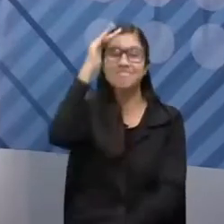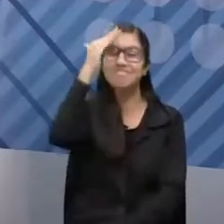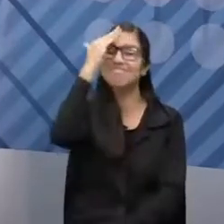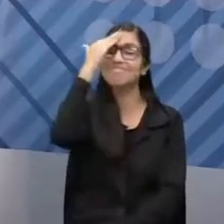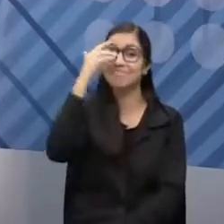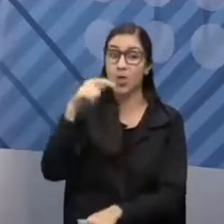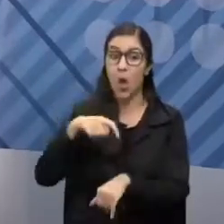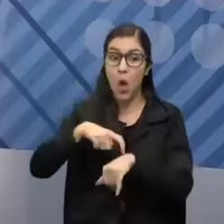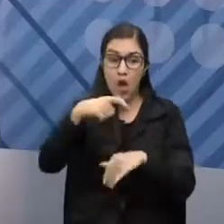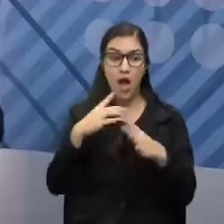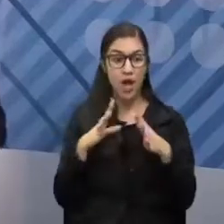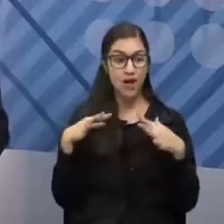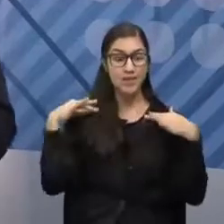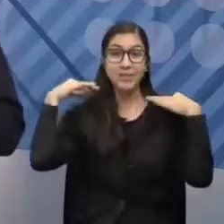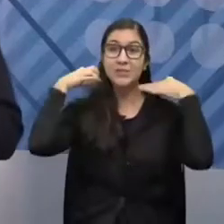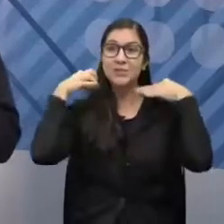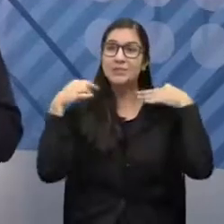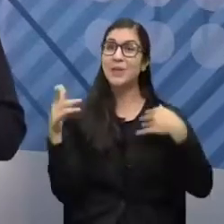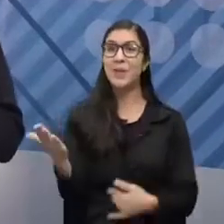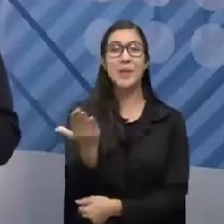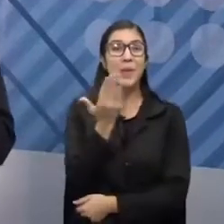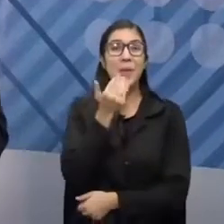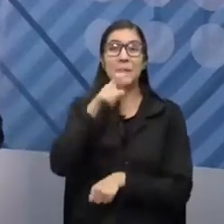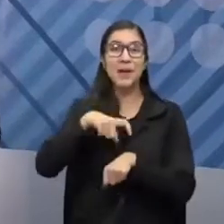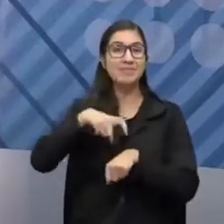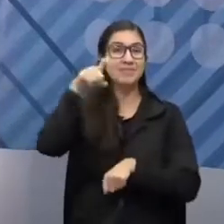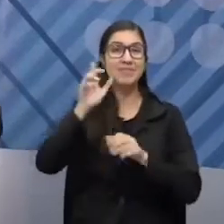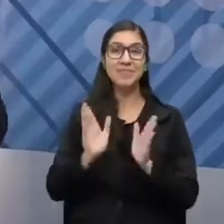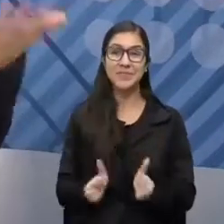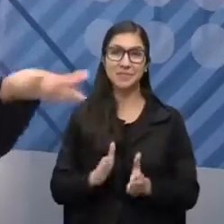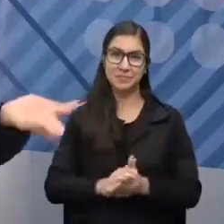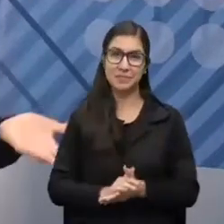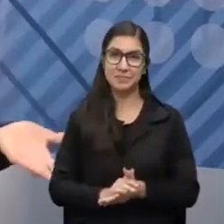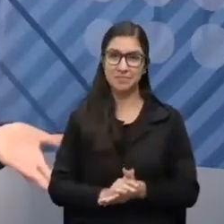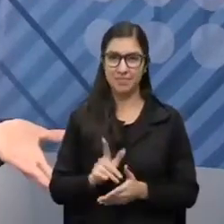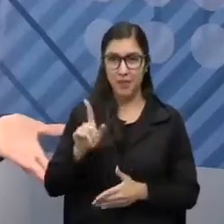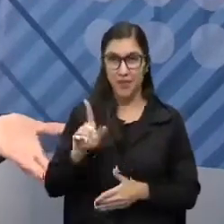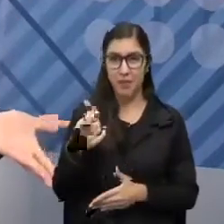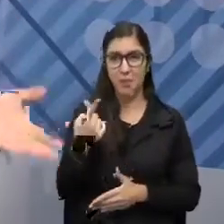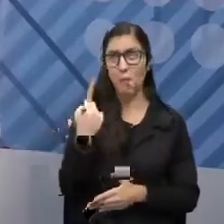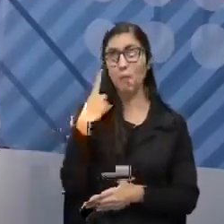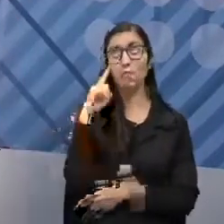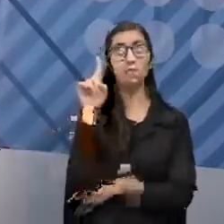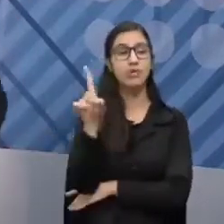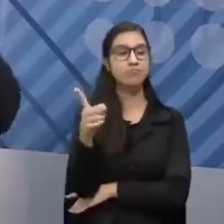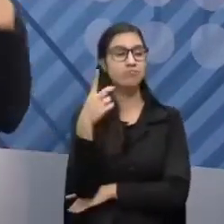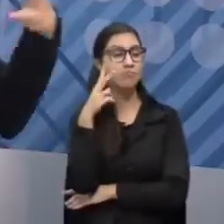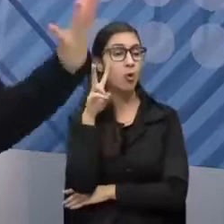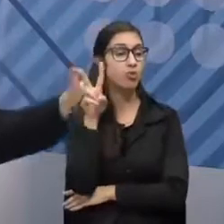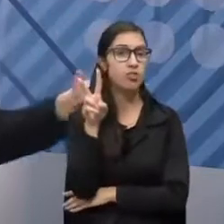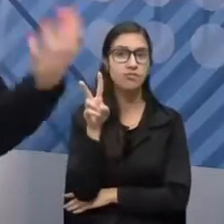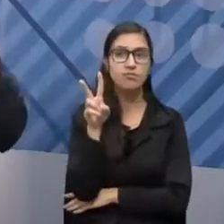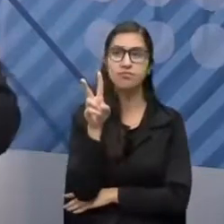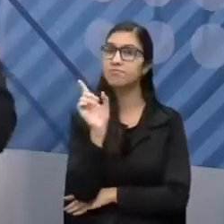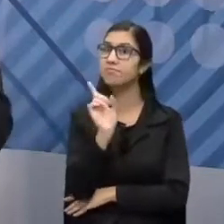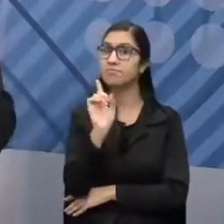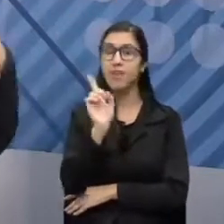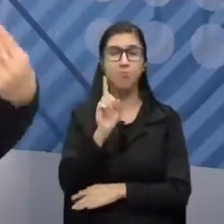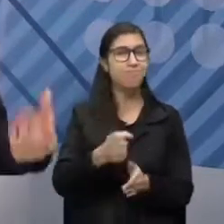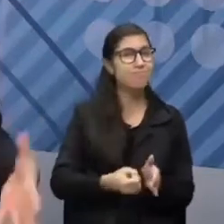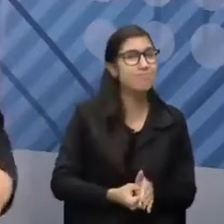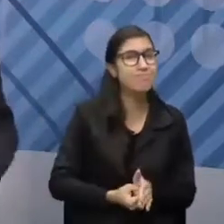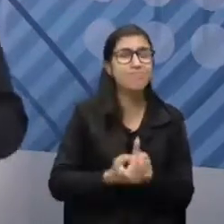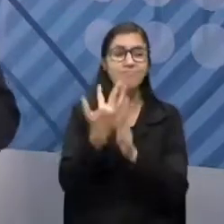que a hora que põe o babador, ele vai ser alimentado, certo? Isso não foi 2 vezes que ela fez, foi várias vezes até essa